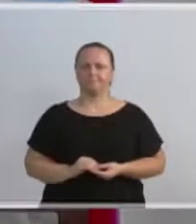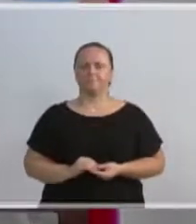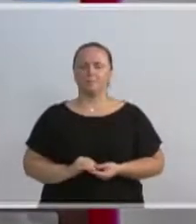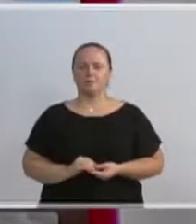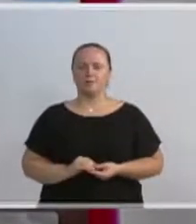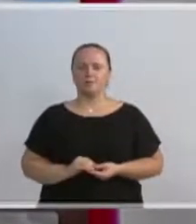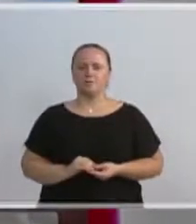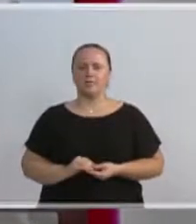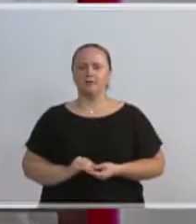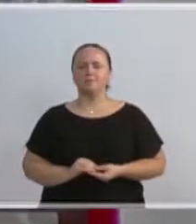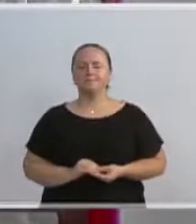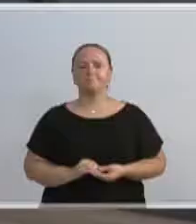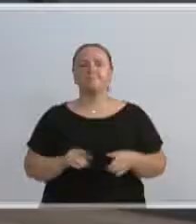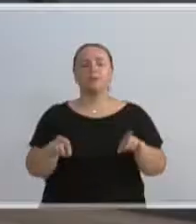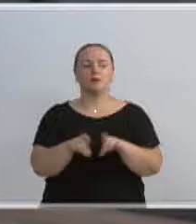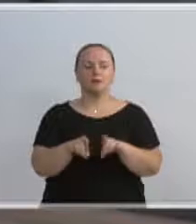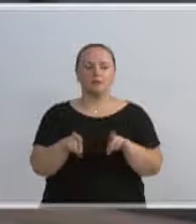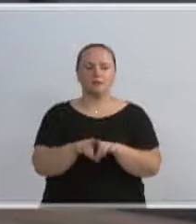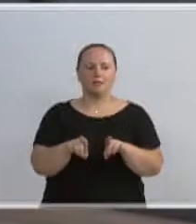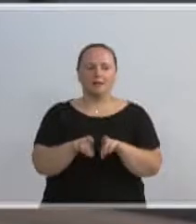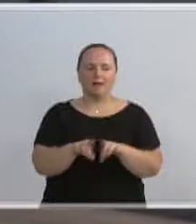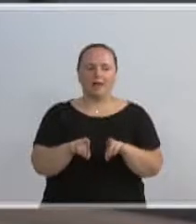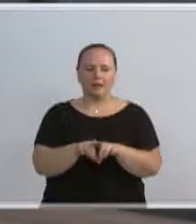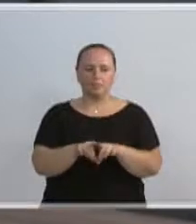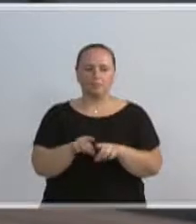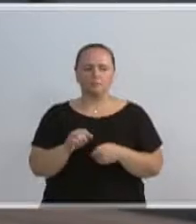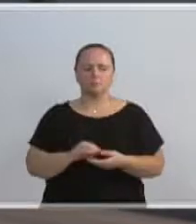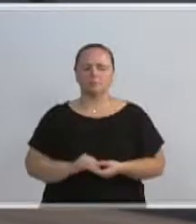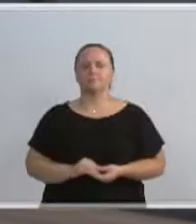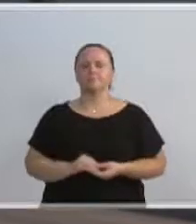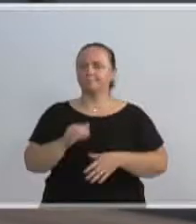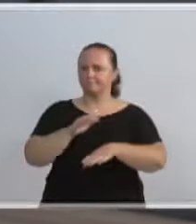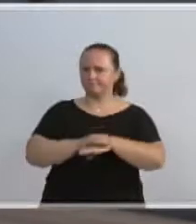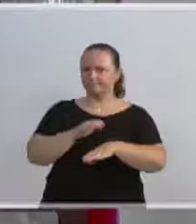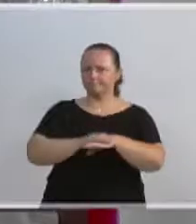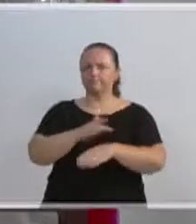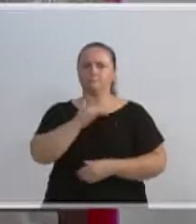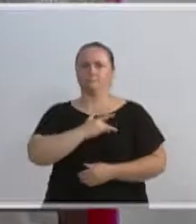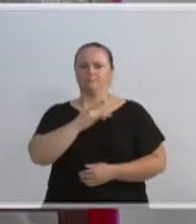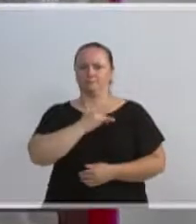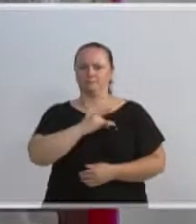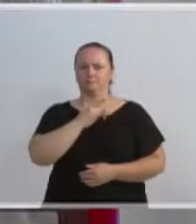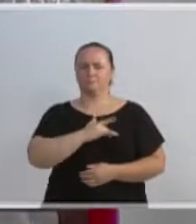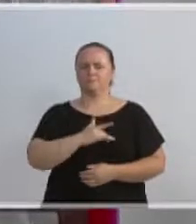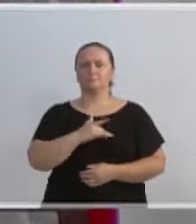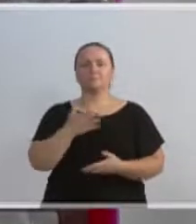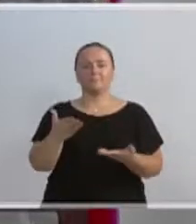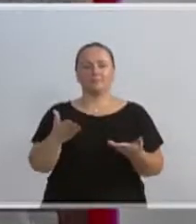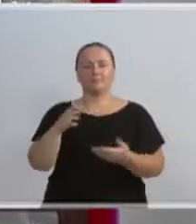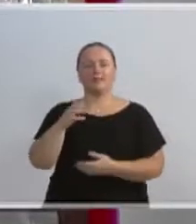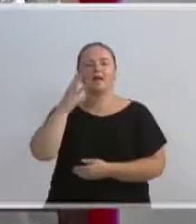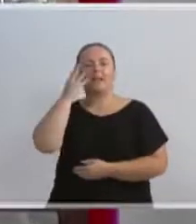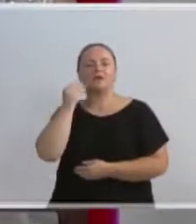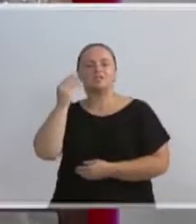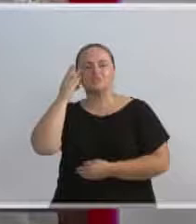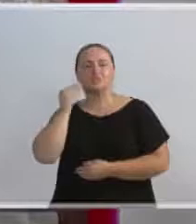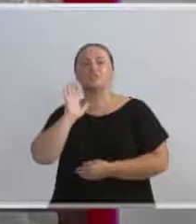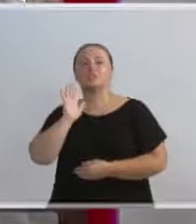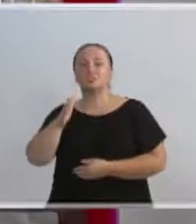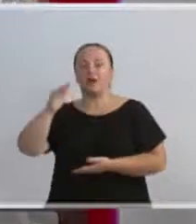trabalho como parlamentar ressaltou ainda sobre a ação do lacre solidário e convidou a comunidade a participar da ação